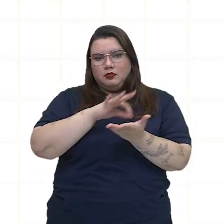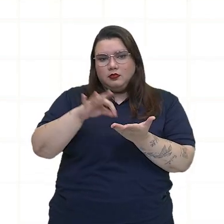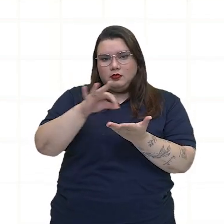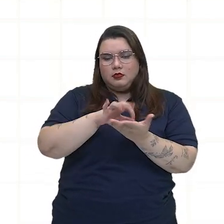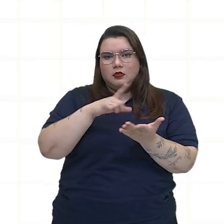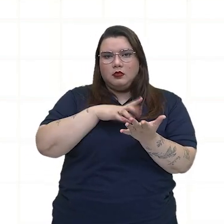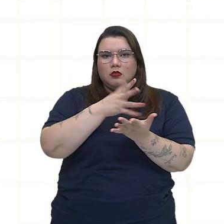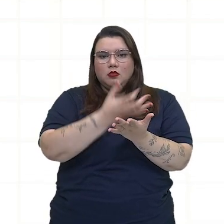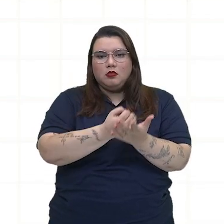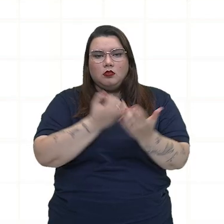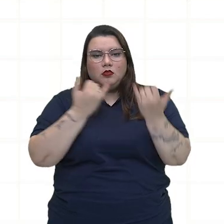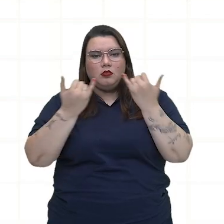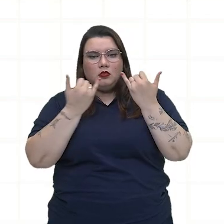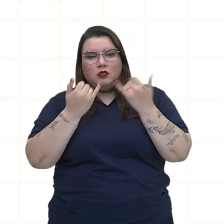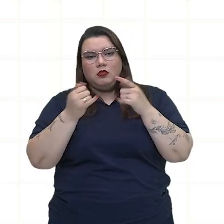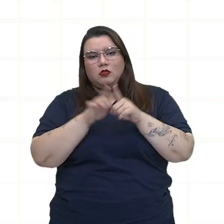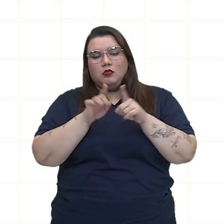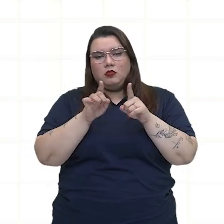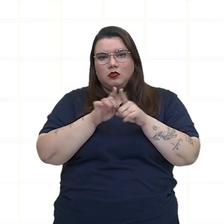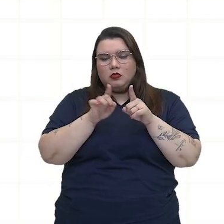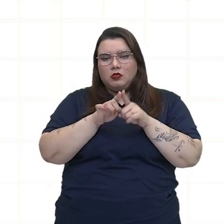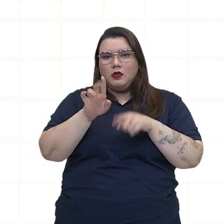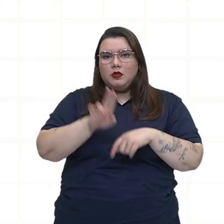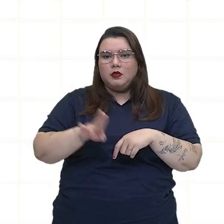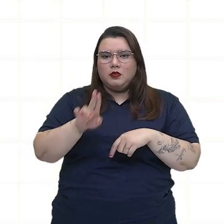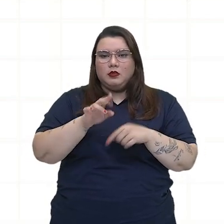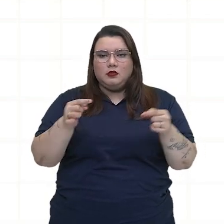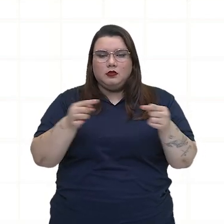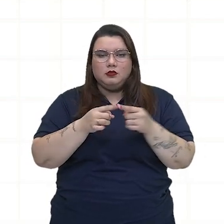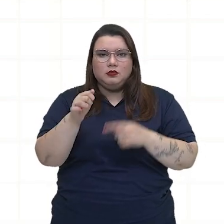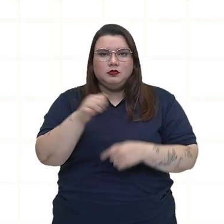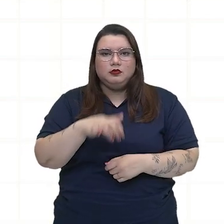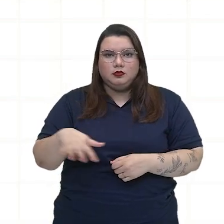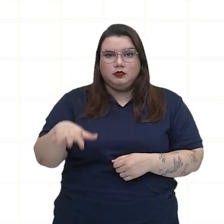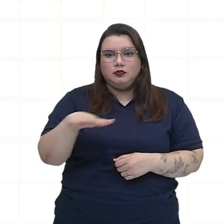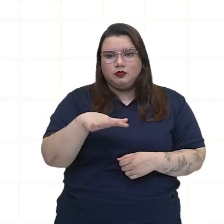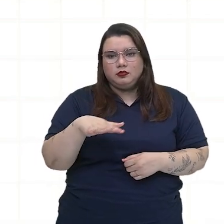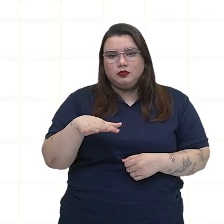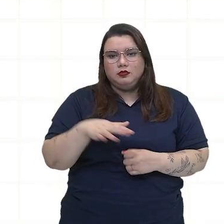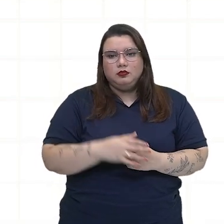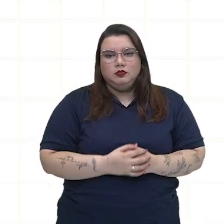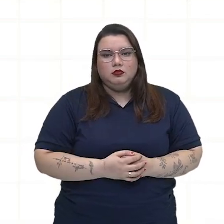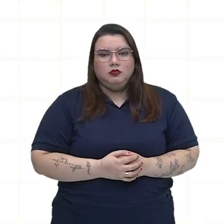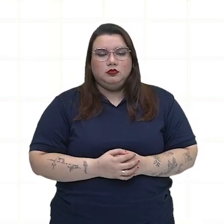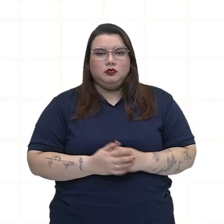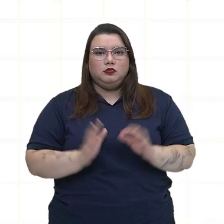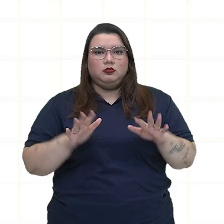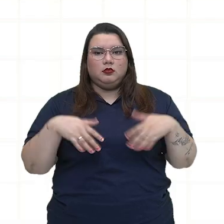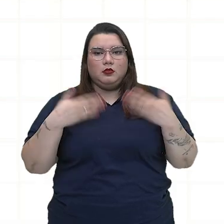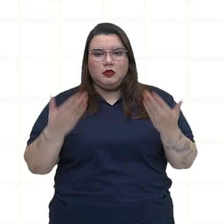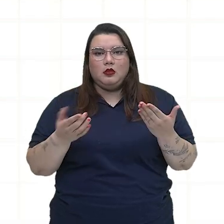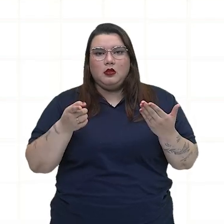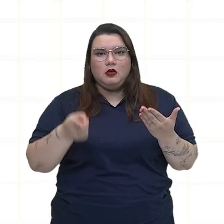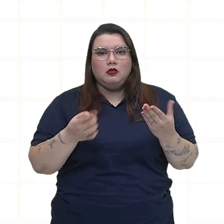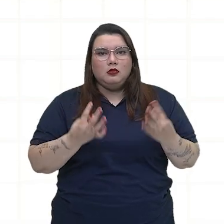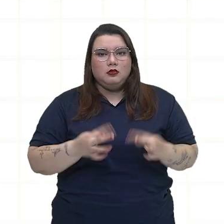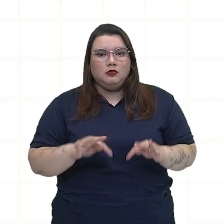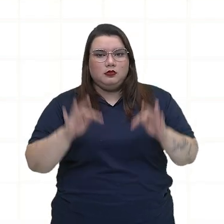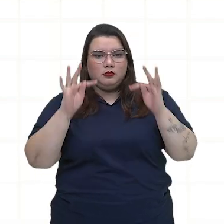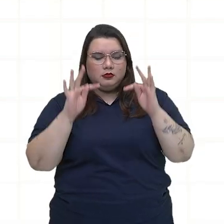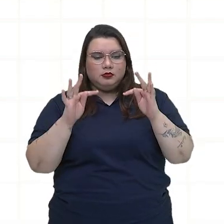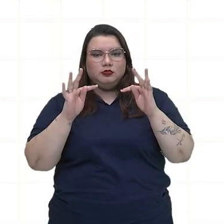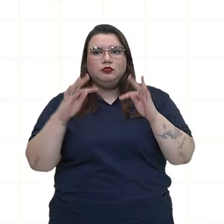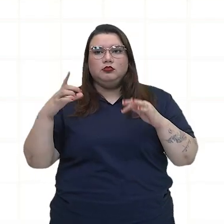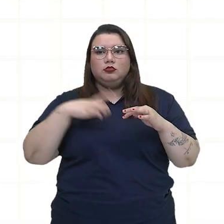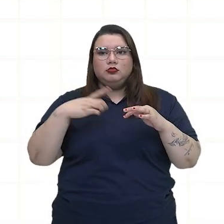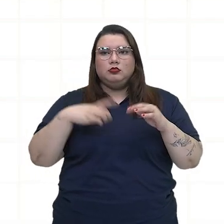para armazenar as informações de uma determinada área espacial. E através dessa tecnologia